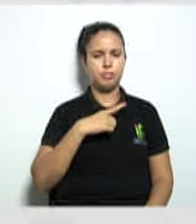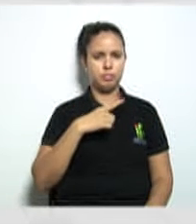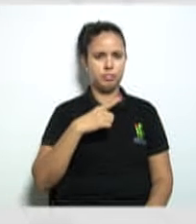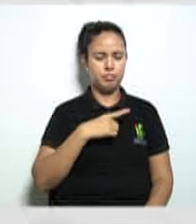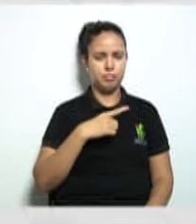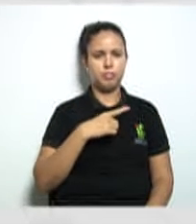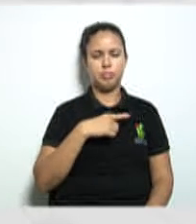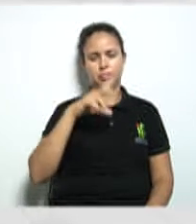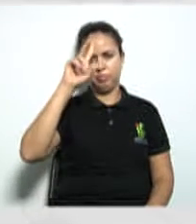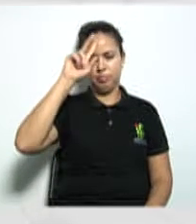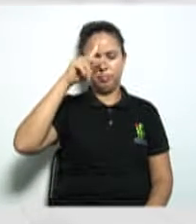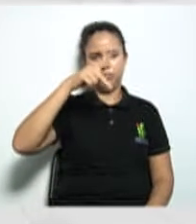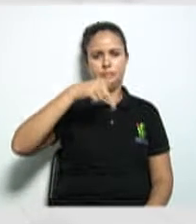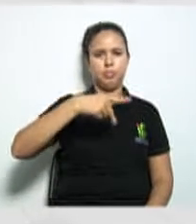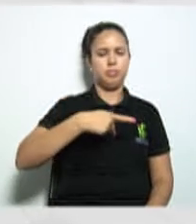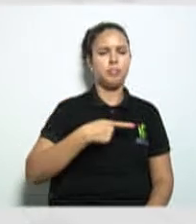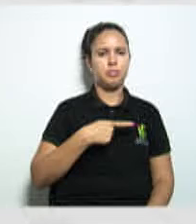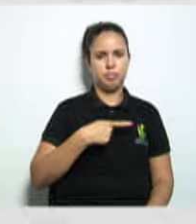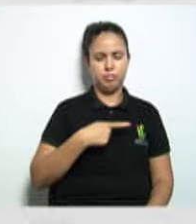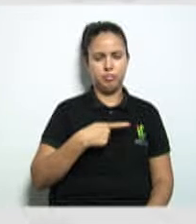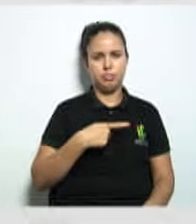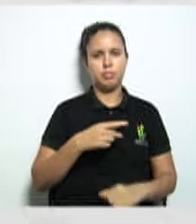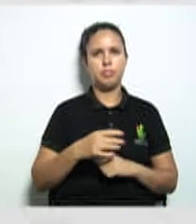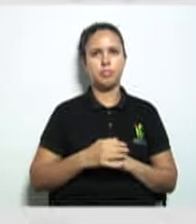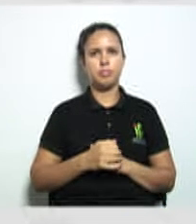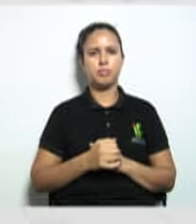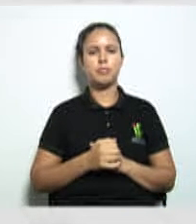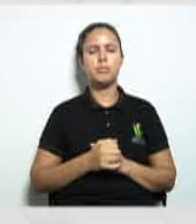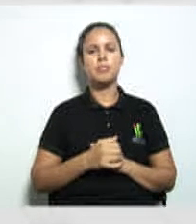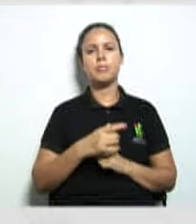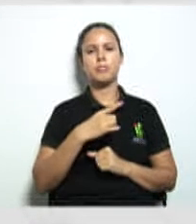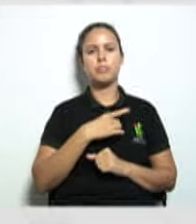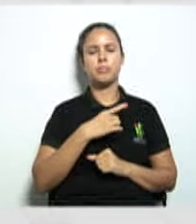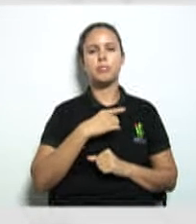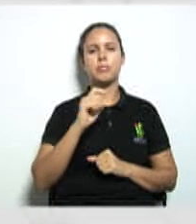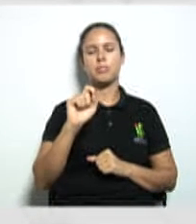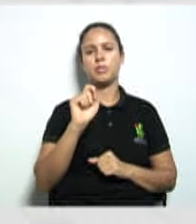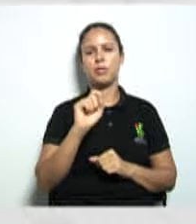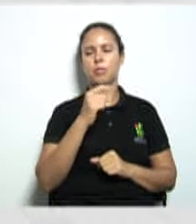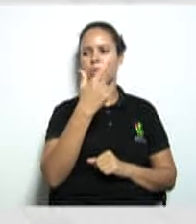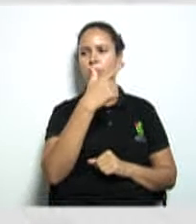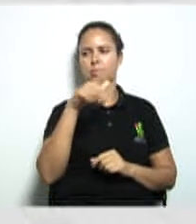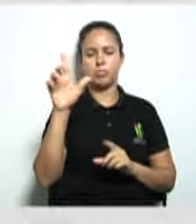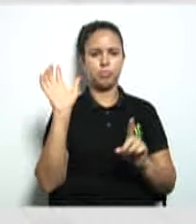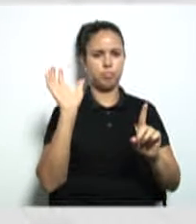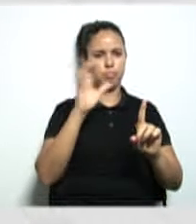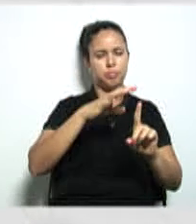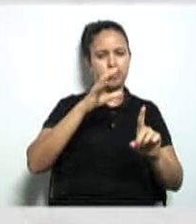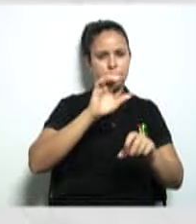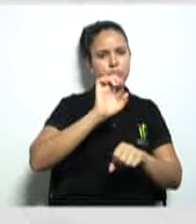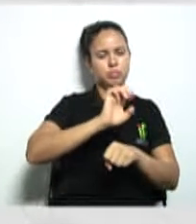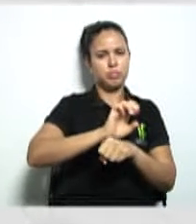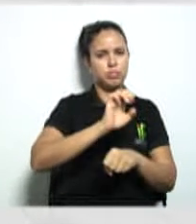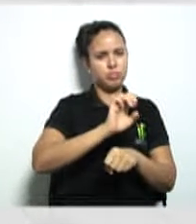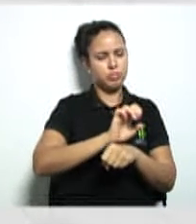independente, certo? Sendo vedado aqui a interferência do Estado no